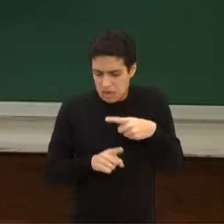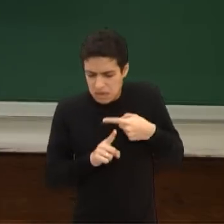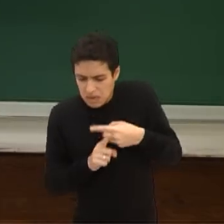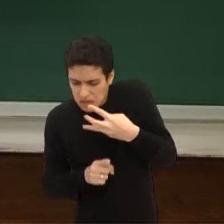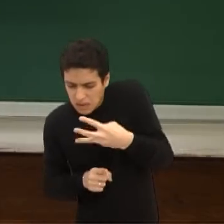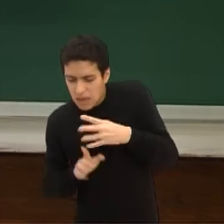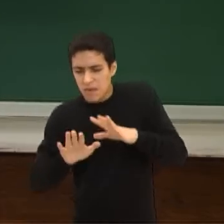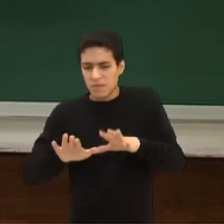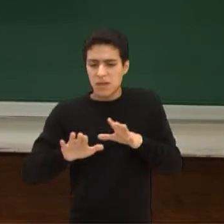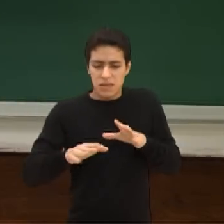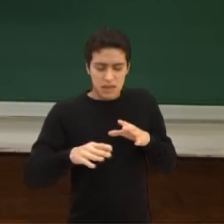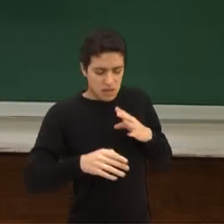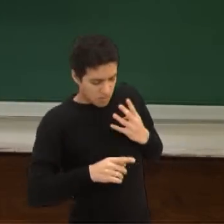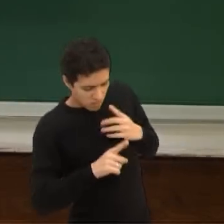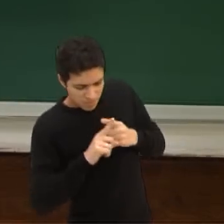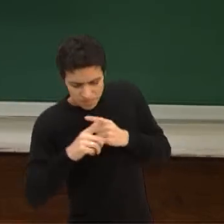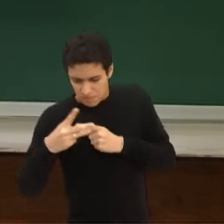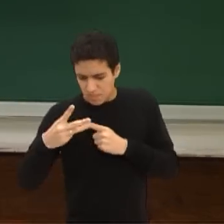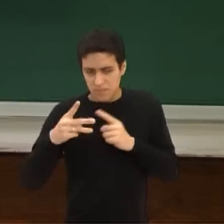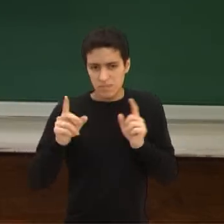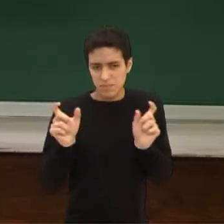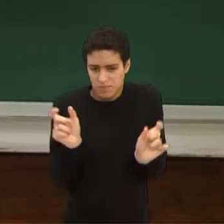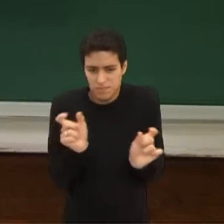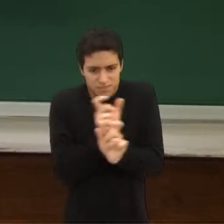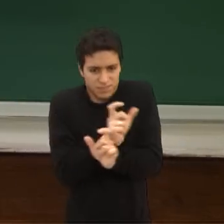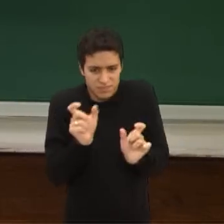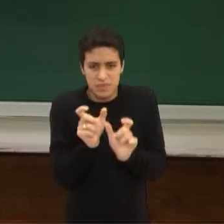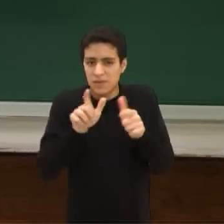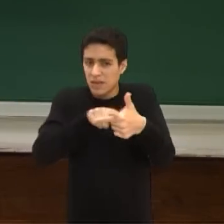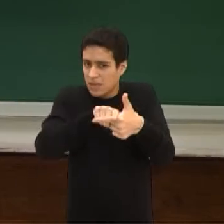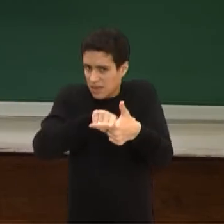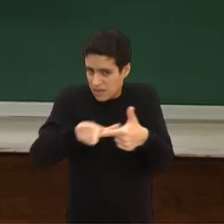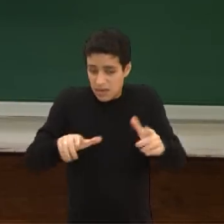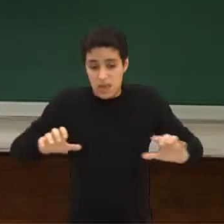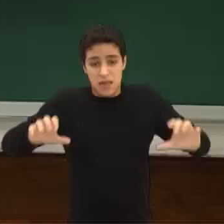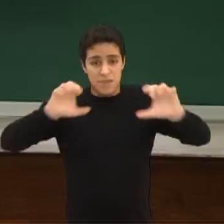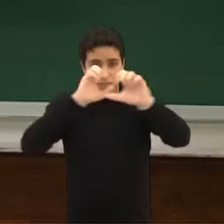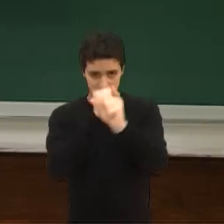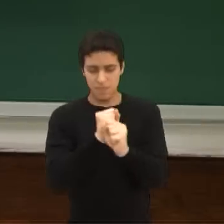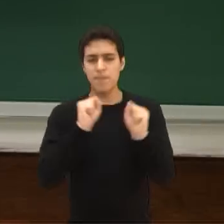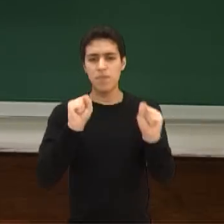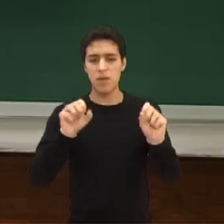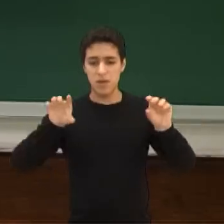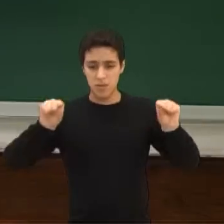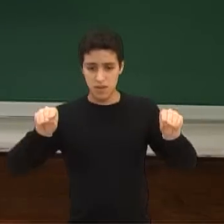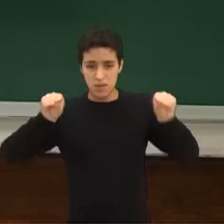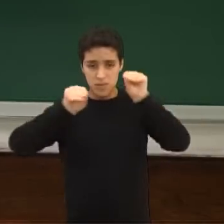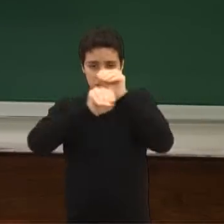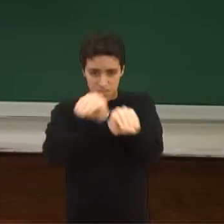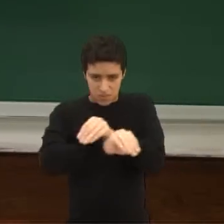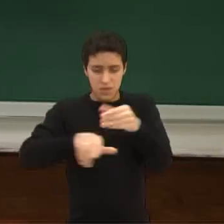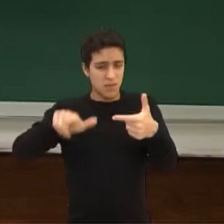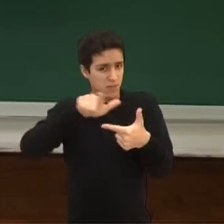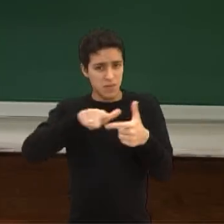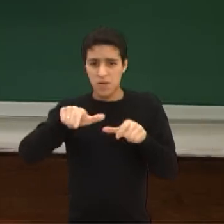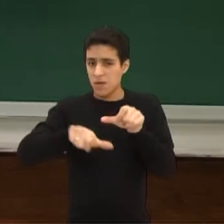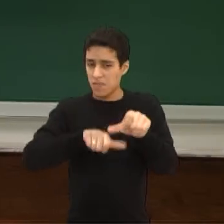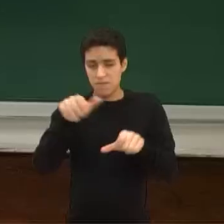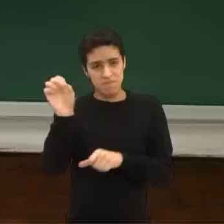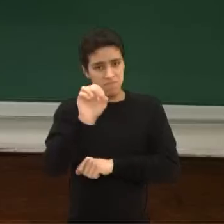fiz 4 mais 3. Não tem problema, a soma você pode trocar a ordem e não